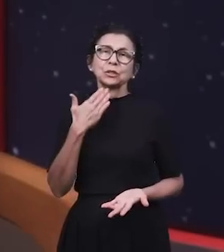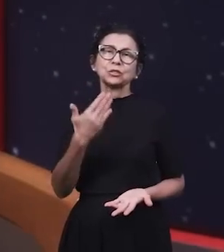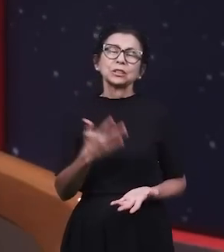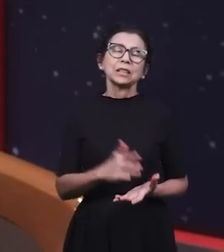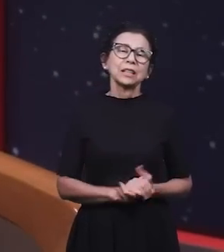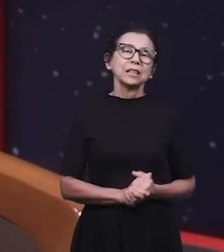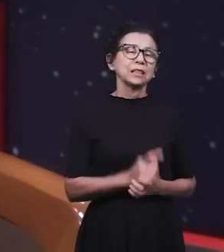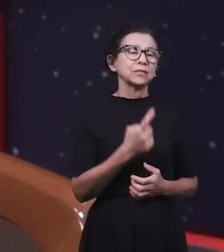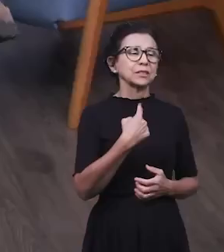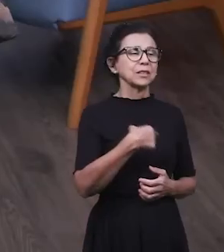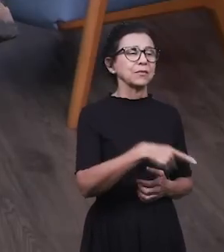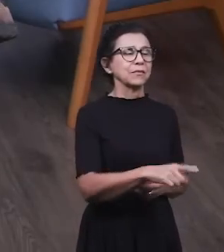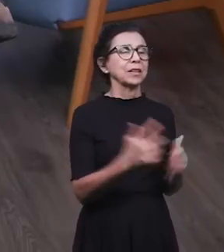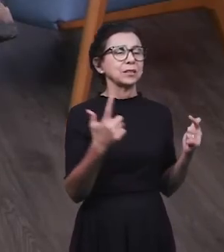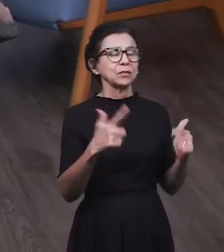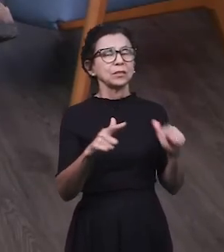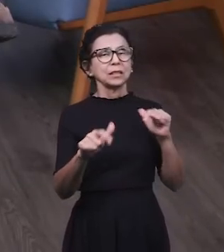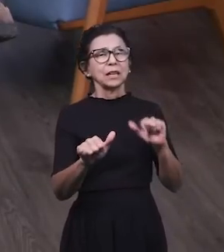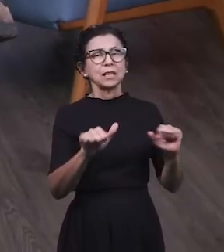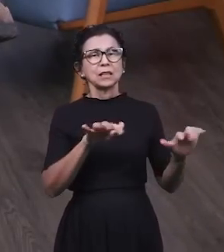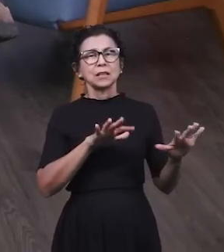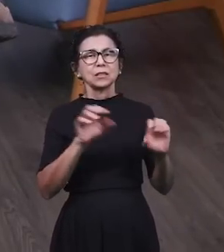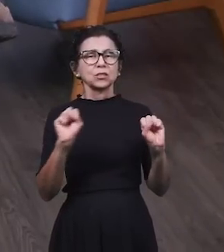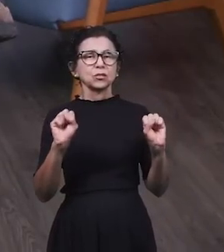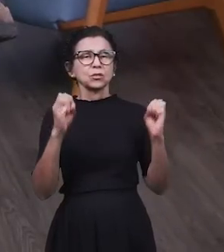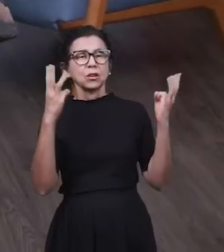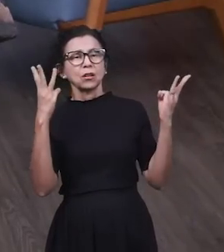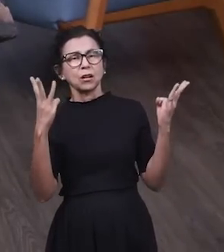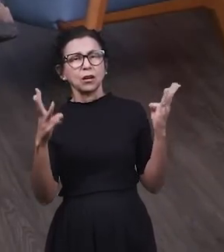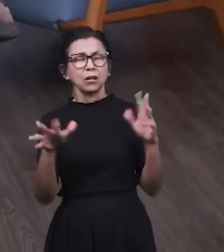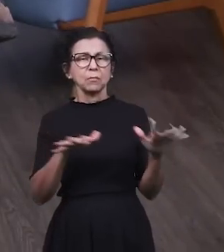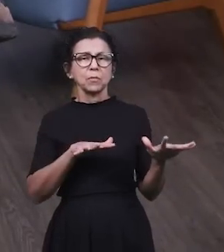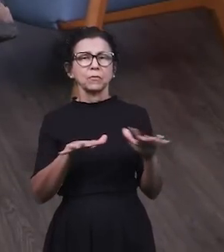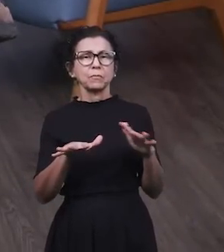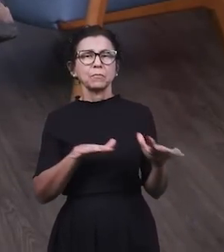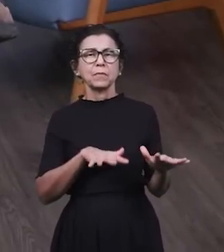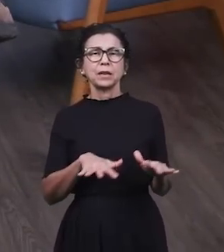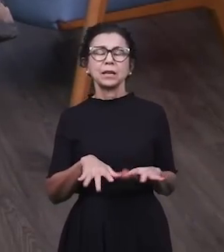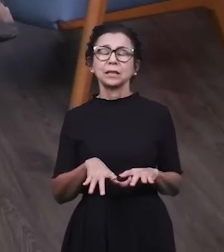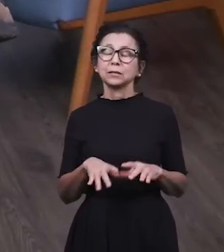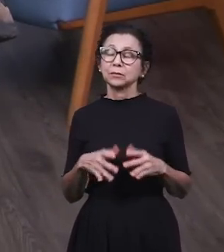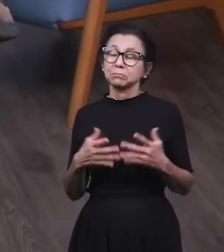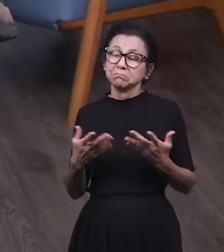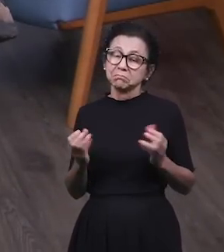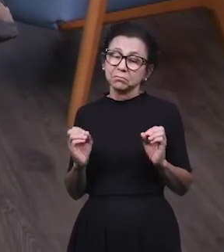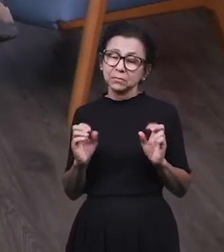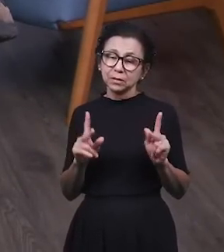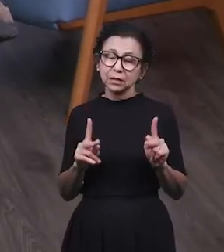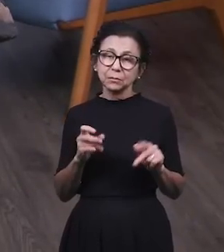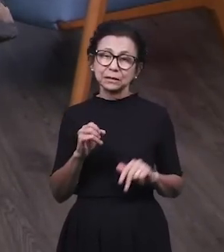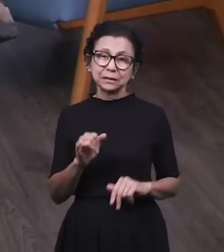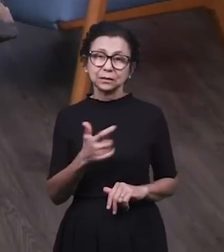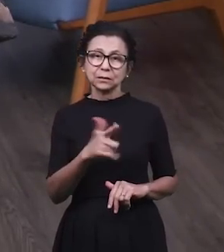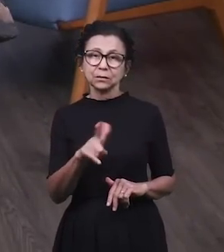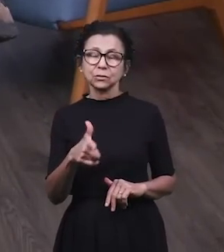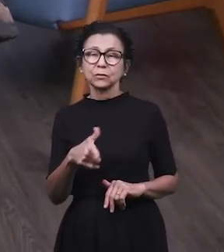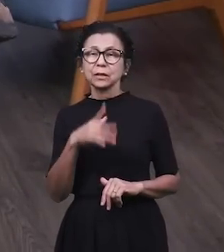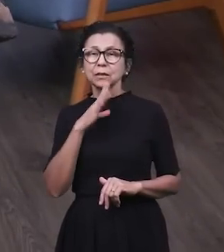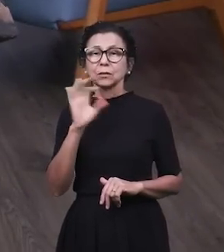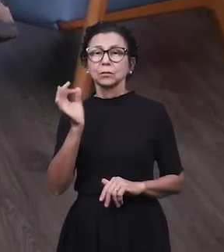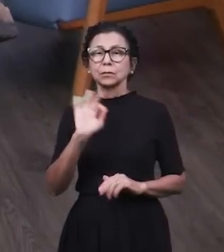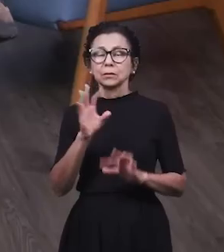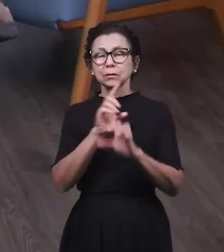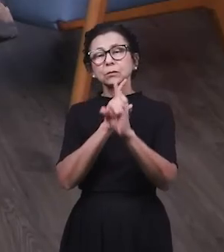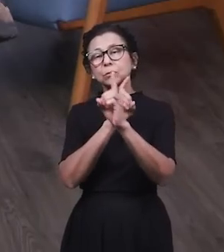adianta, às vezes, um movimento, tá tudo certo, mas se você não tiver conhecimento da doutrina,